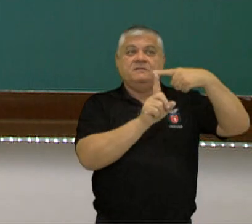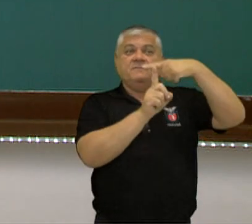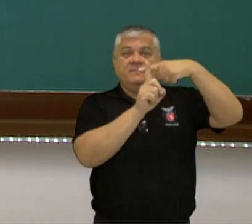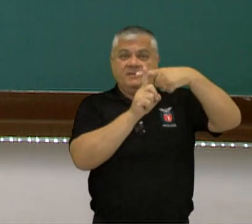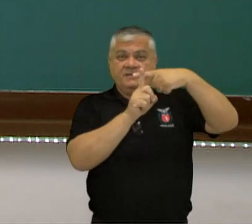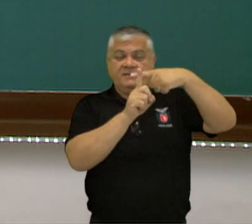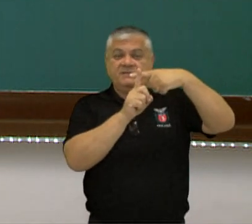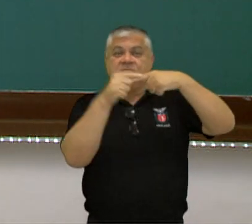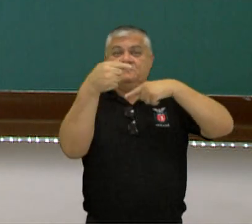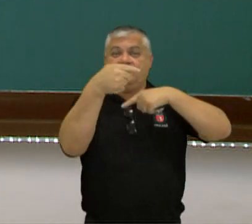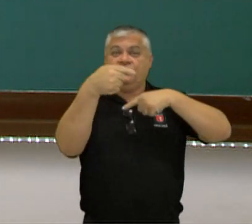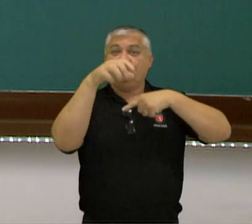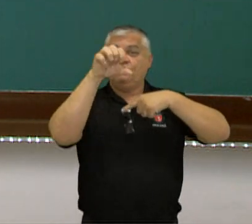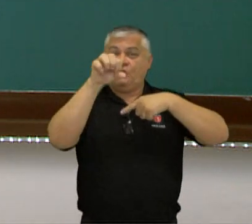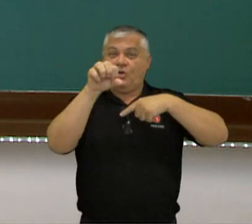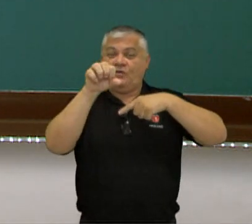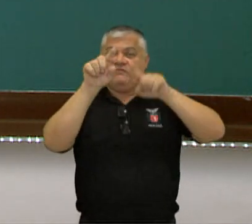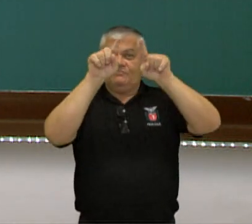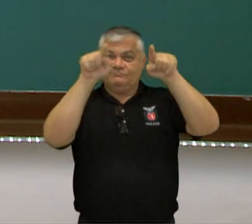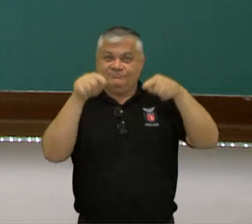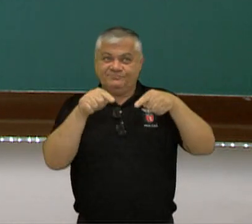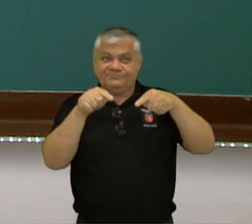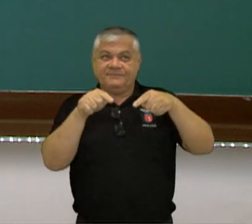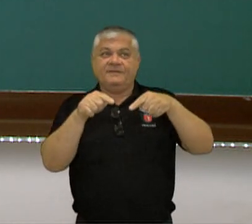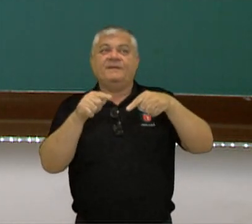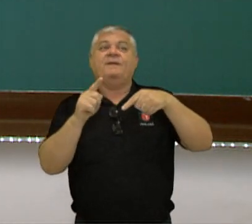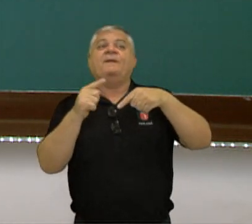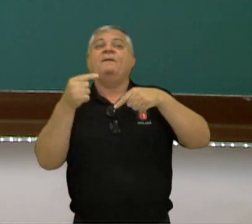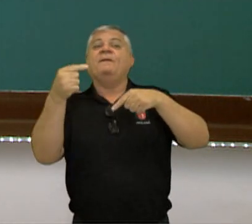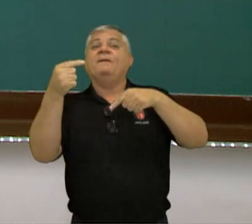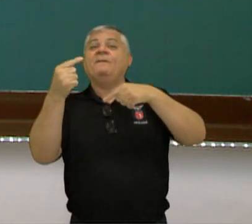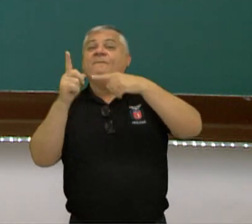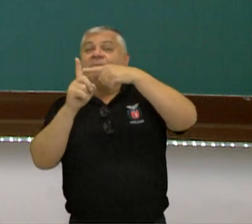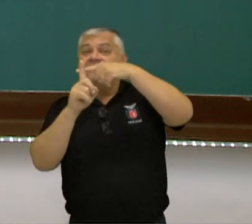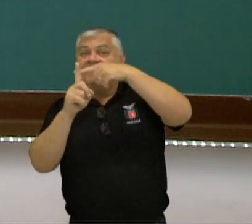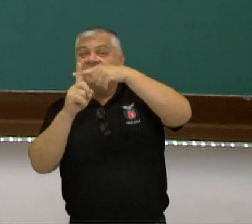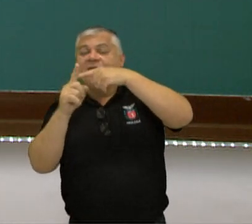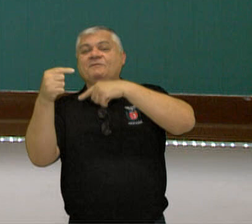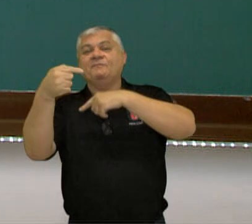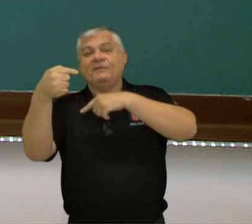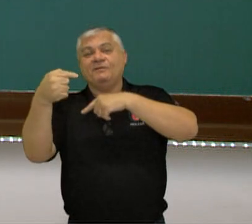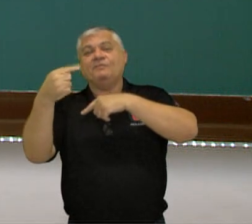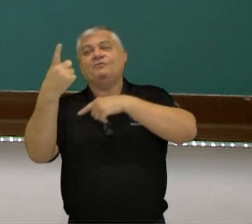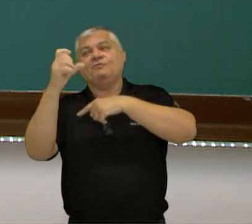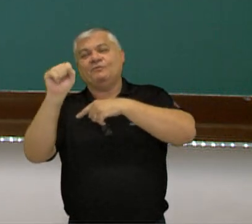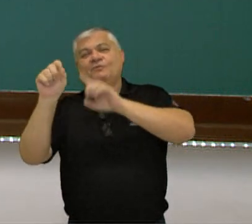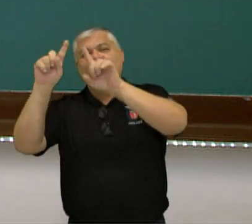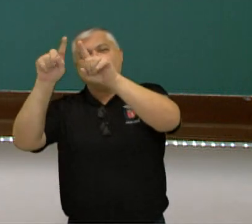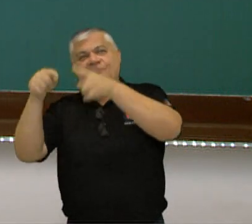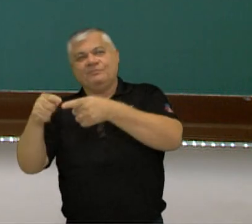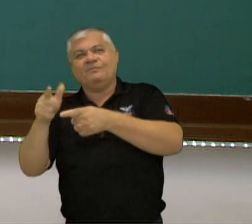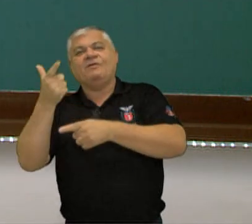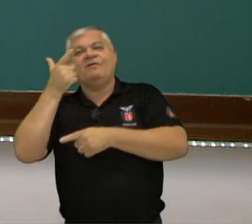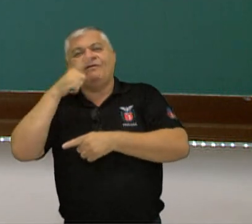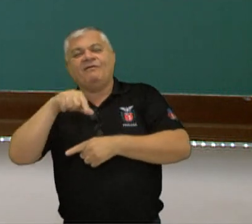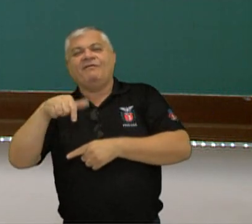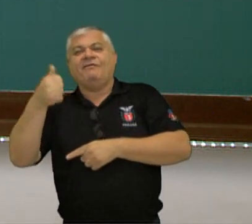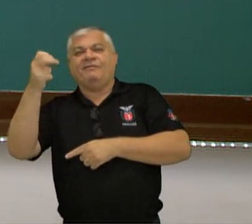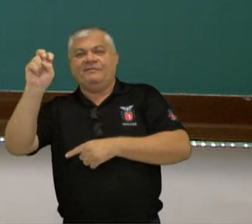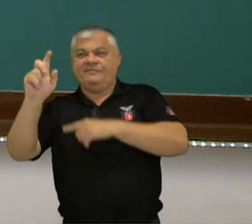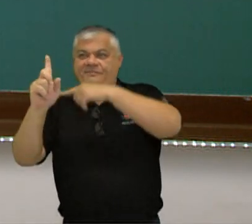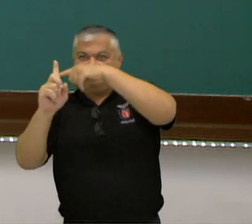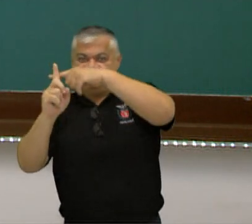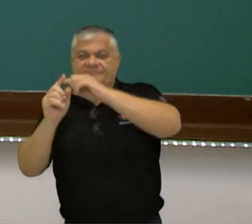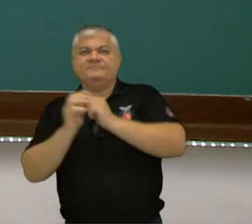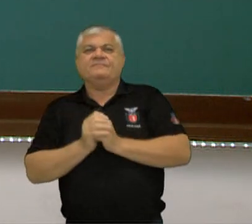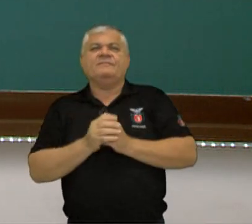de 23 com uma perca de 9, depois eu perdi 18, né? E depois eu ganhei 15.